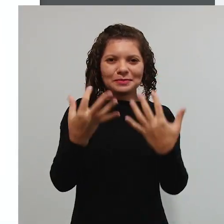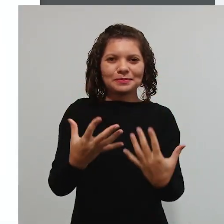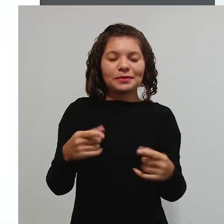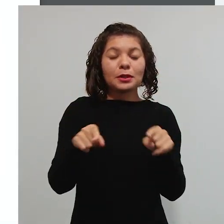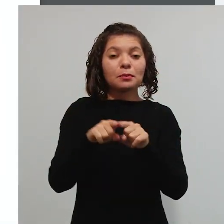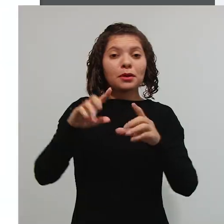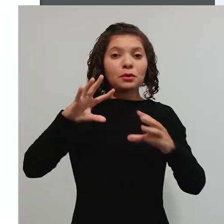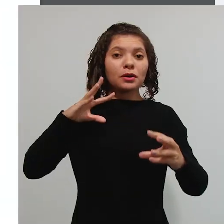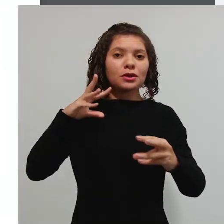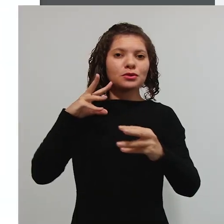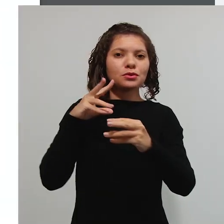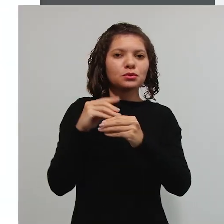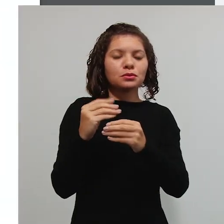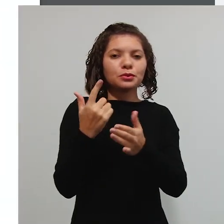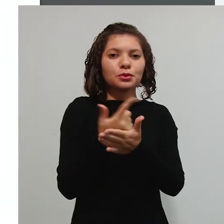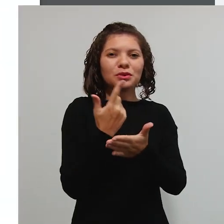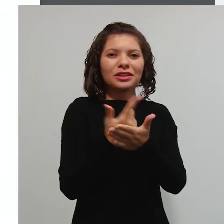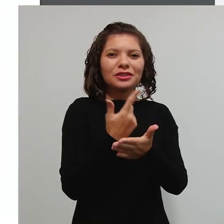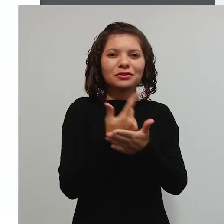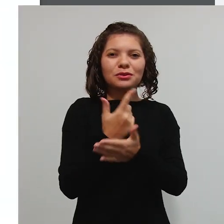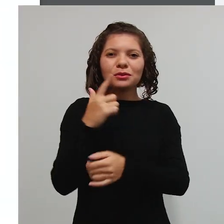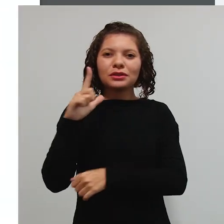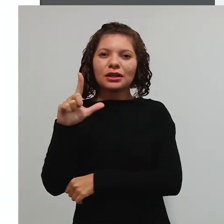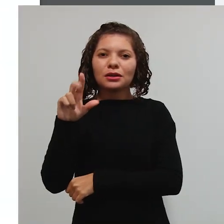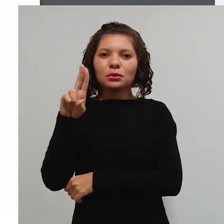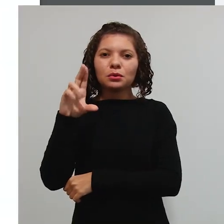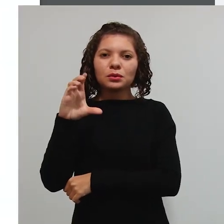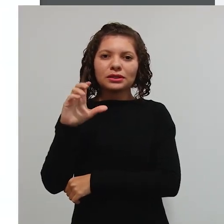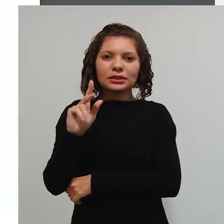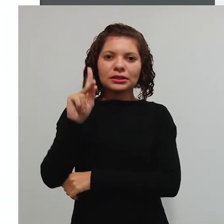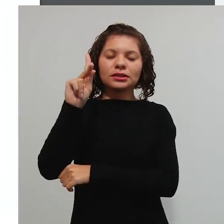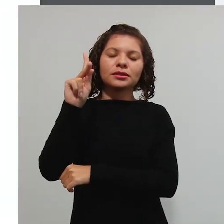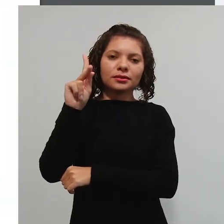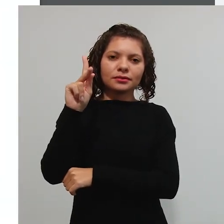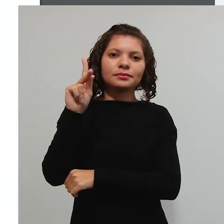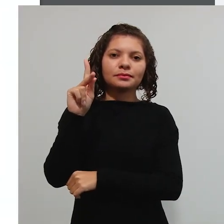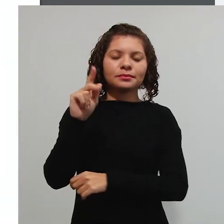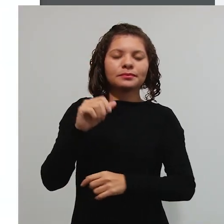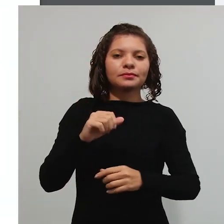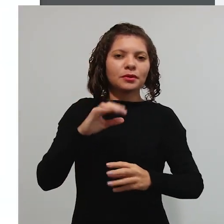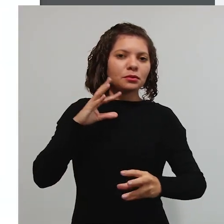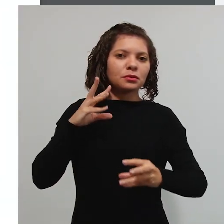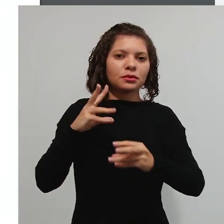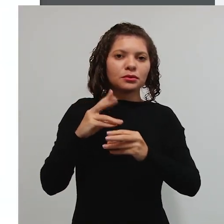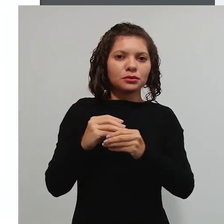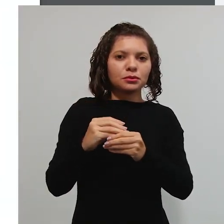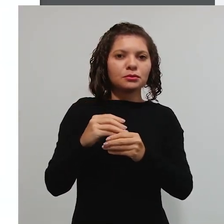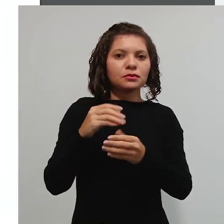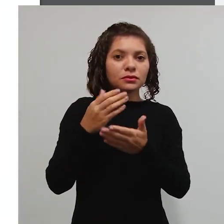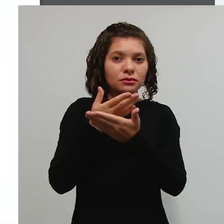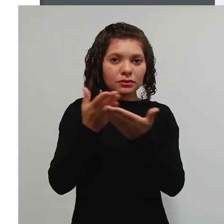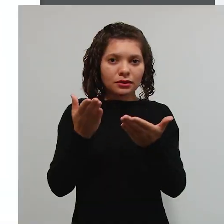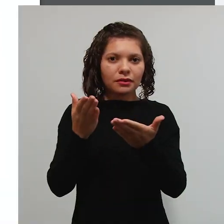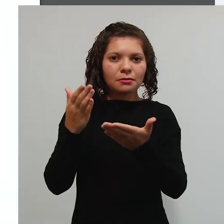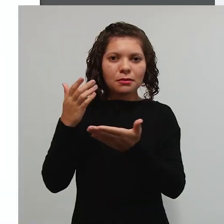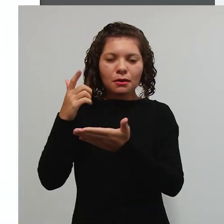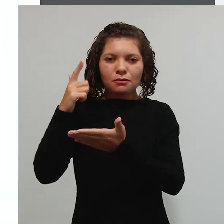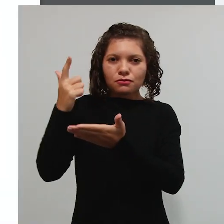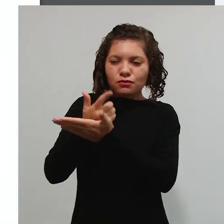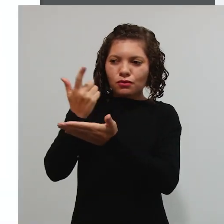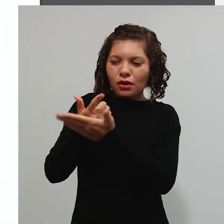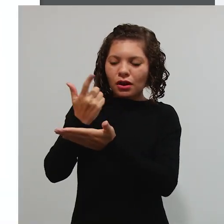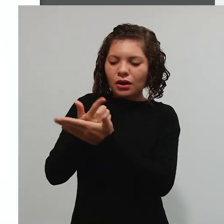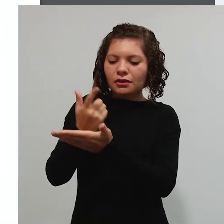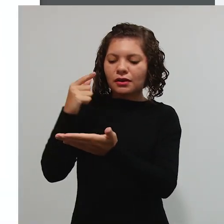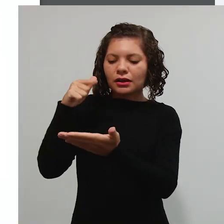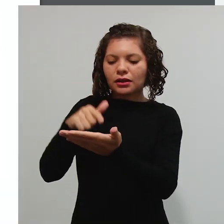da Luluzinha, tá? Então, é um resumo analítico, você vai fazer um resumo, porque você vai analisar você vai fazer um